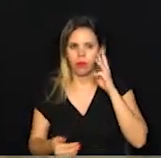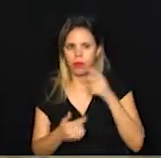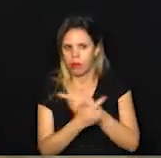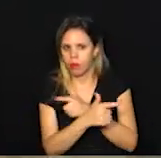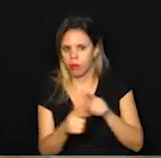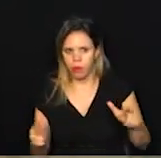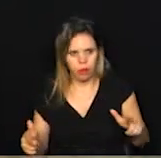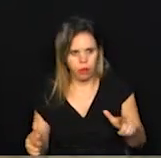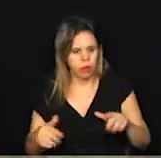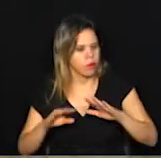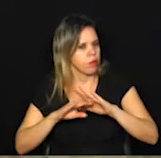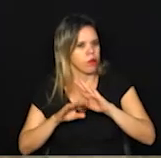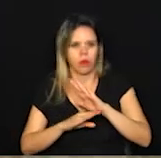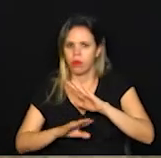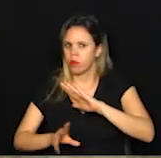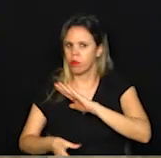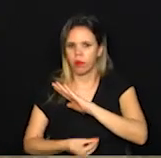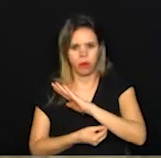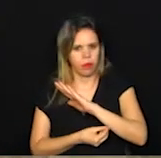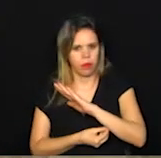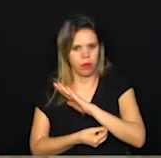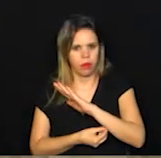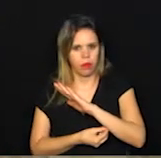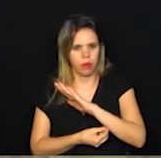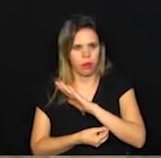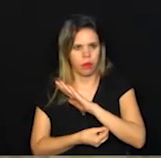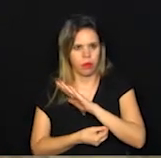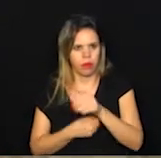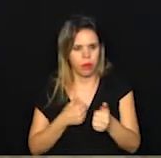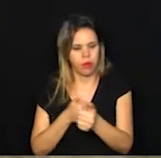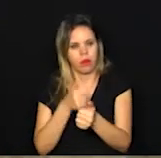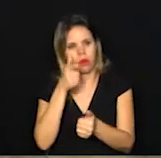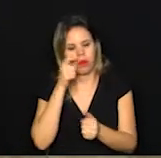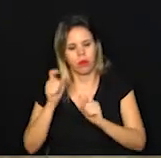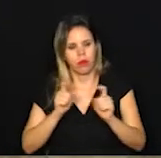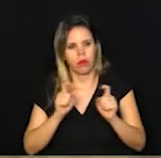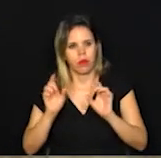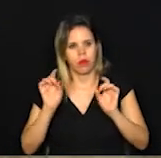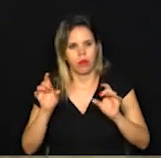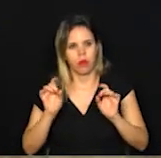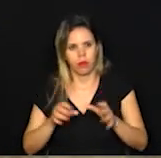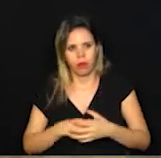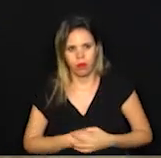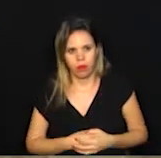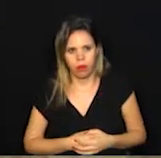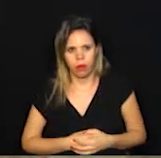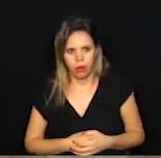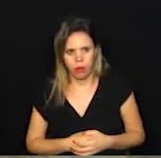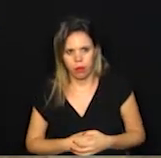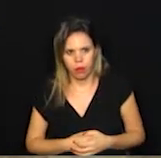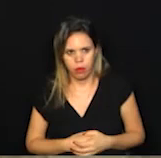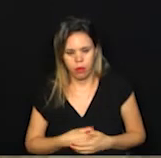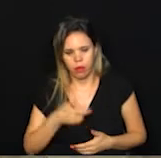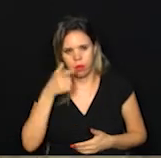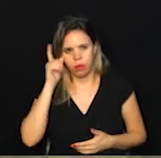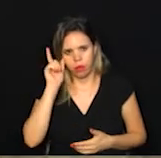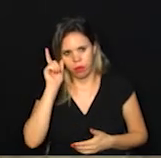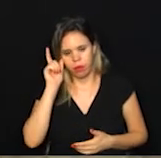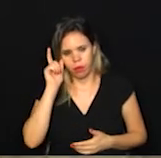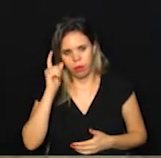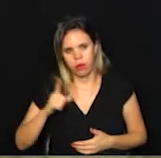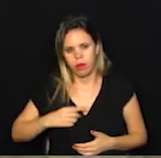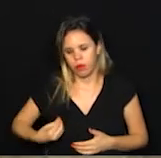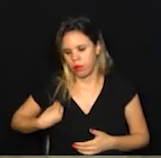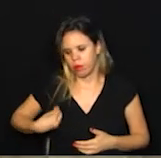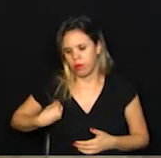não teremos o programa Câmara Total, estaremos acompanhando a reunião extraordinária. Agora, ontem, Menabre, nós